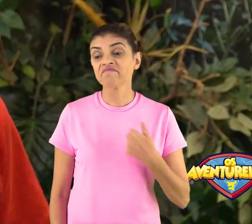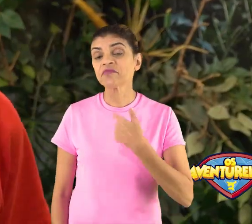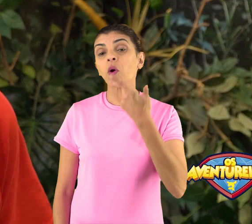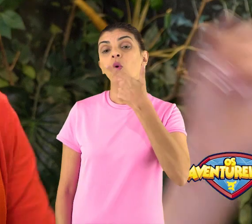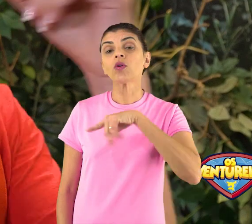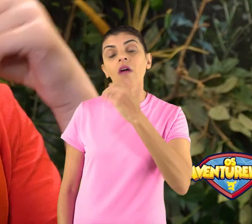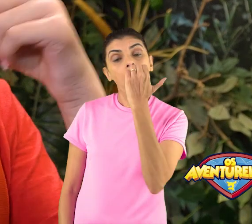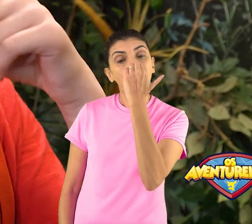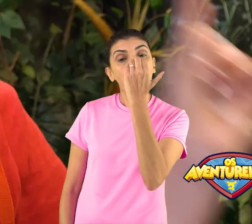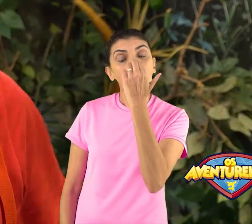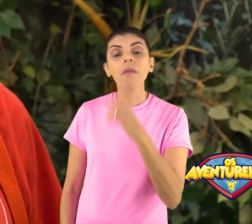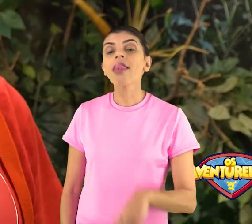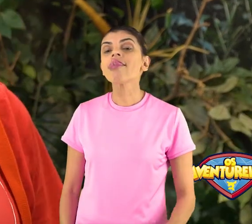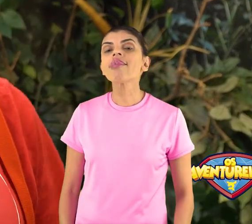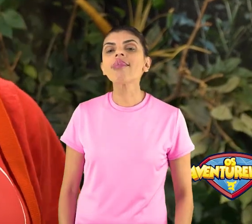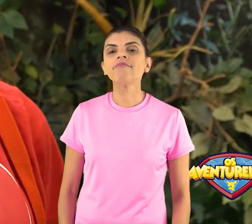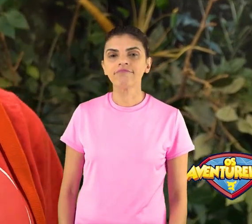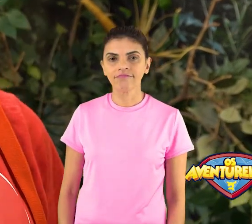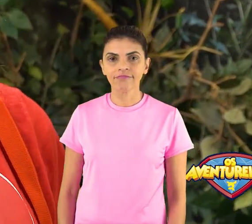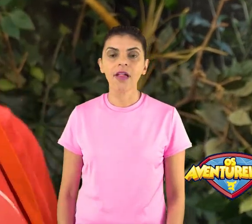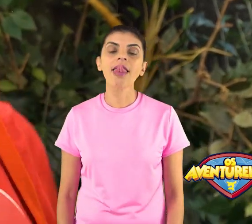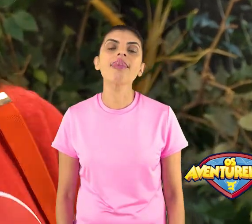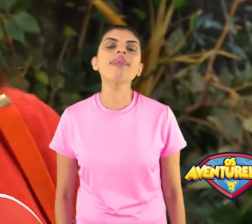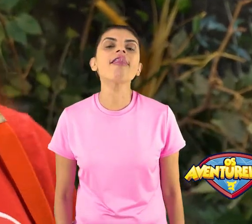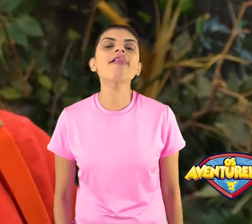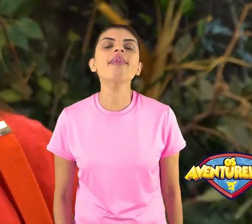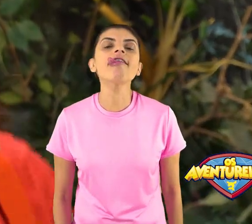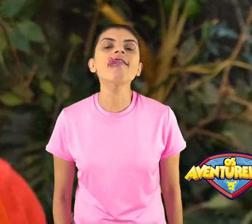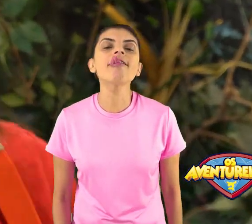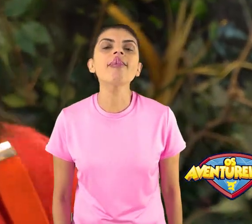consigo lamber o meu nariz.